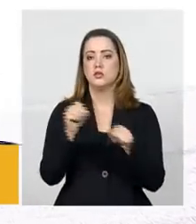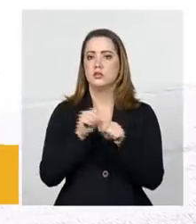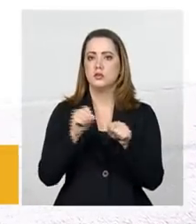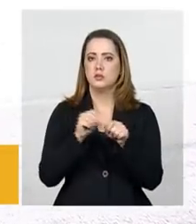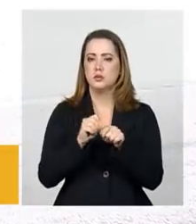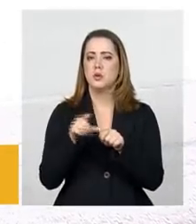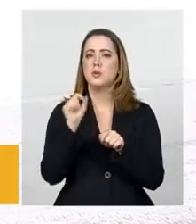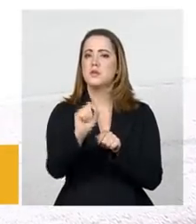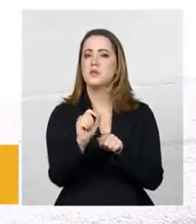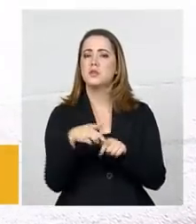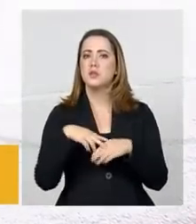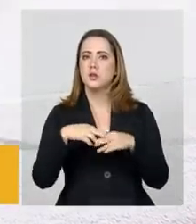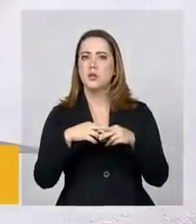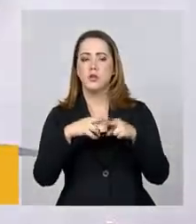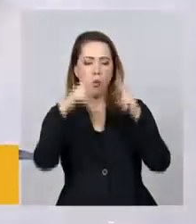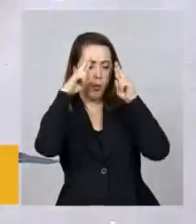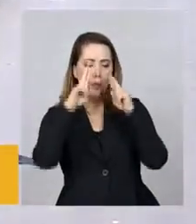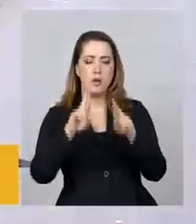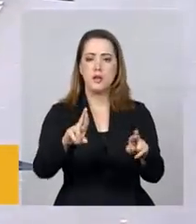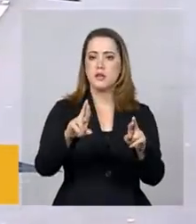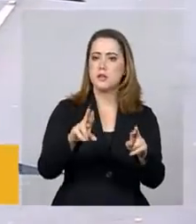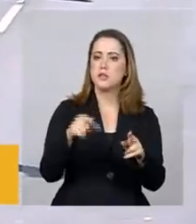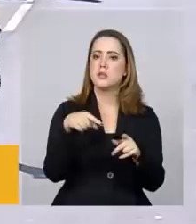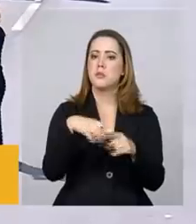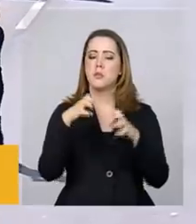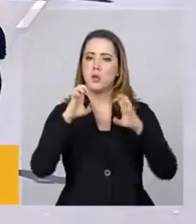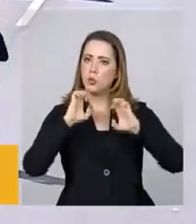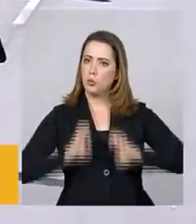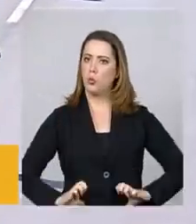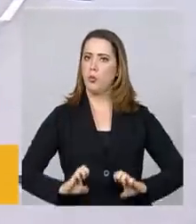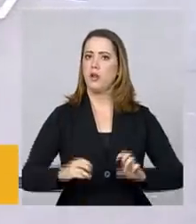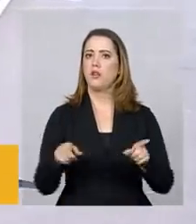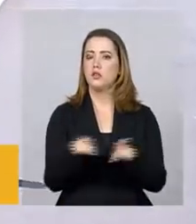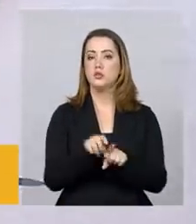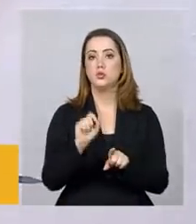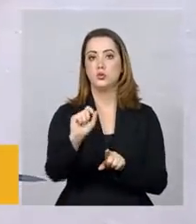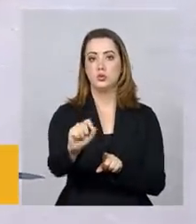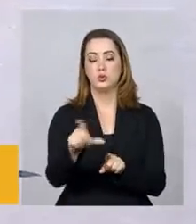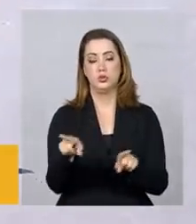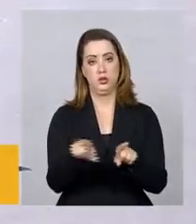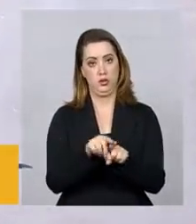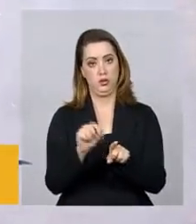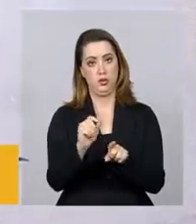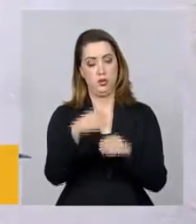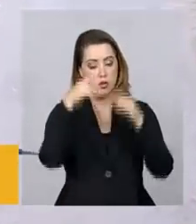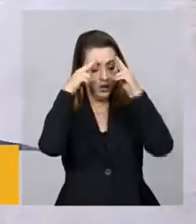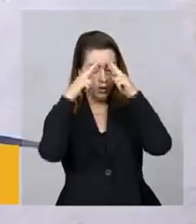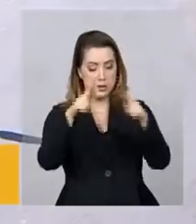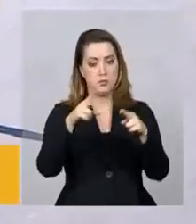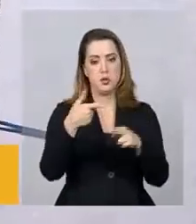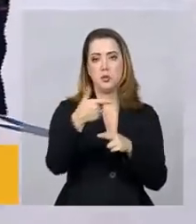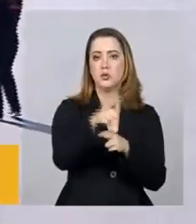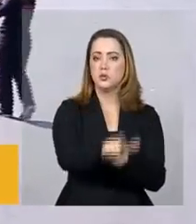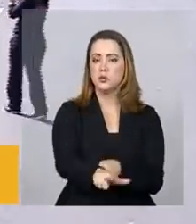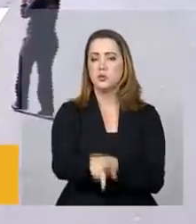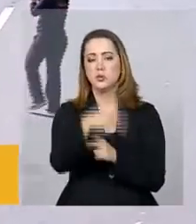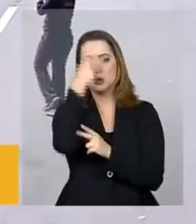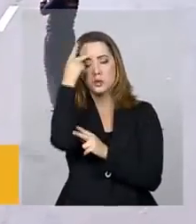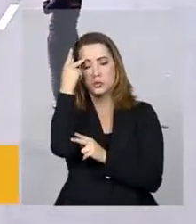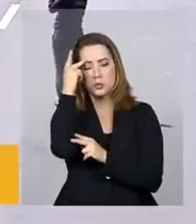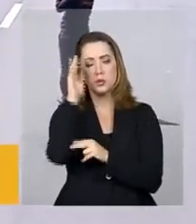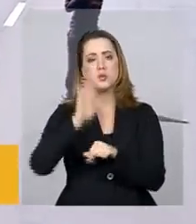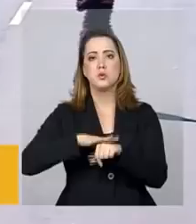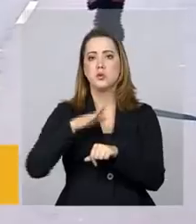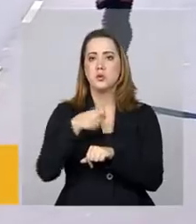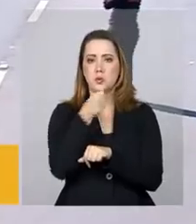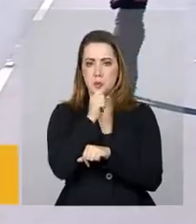coisas com respeito aos valores, à ética, respeito aos mais velhos, aos símbolos nacionais,